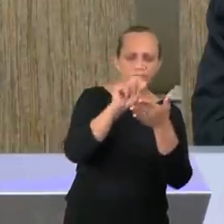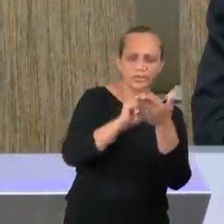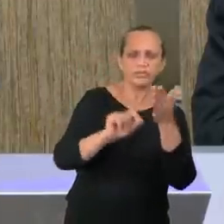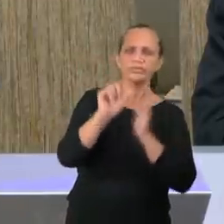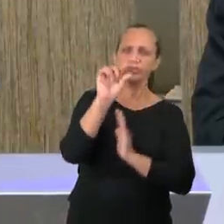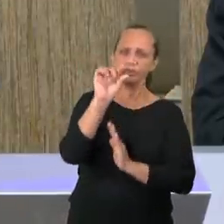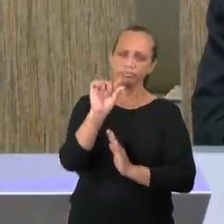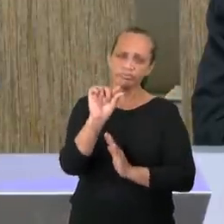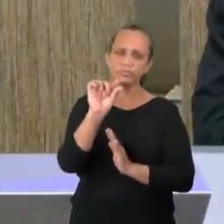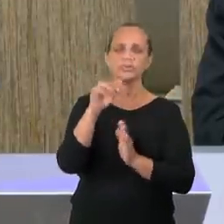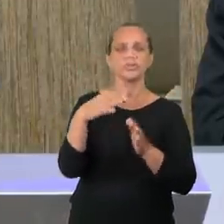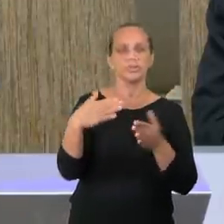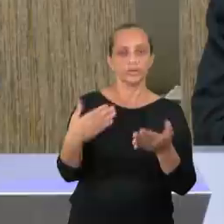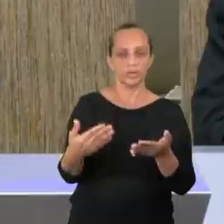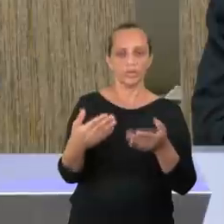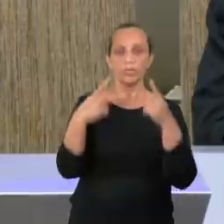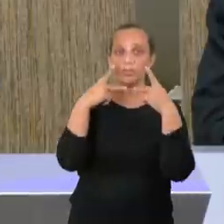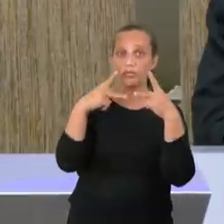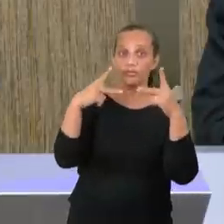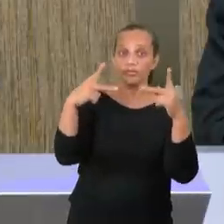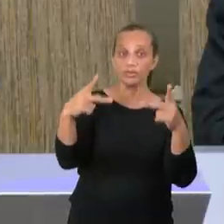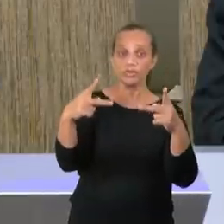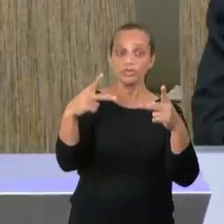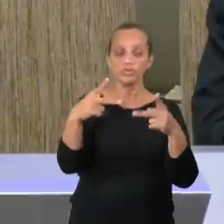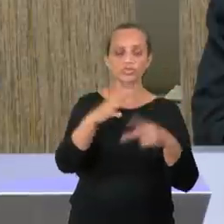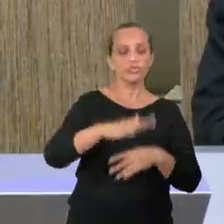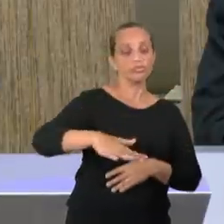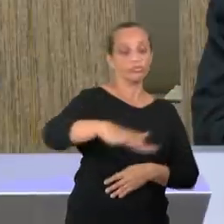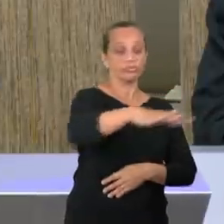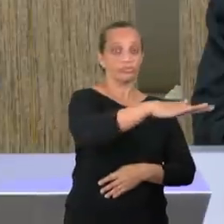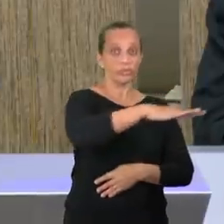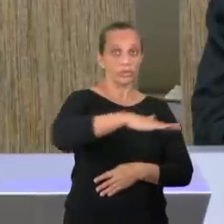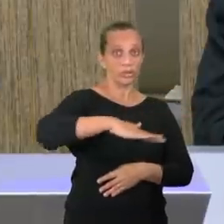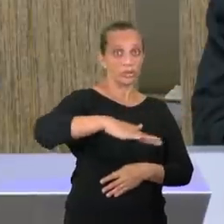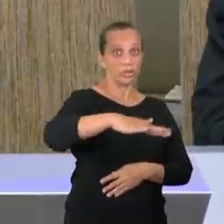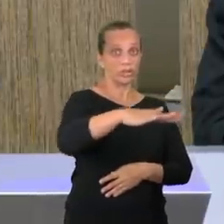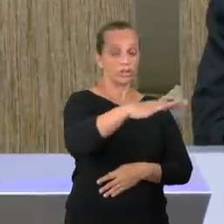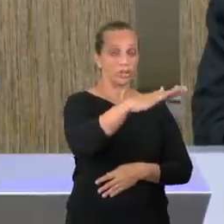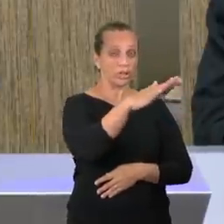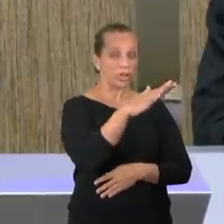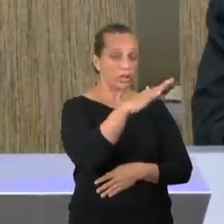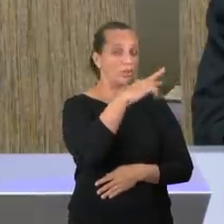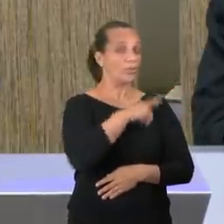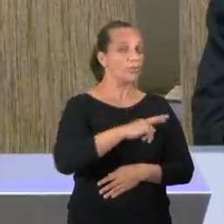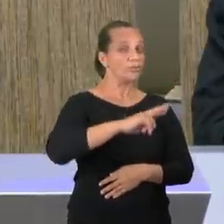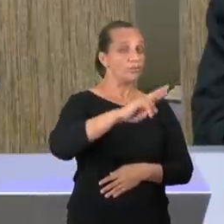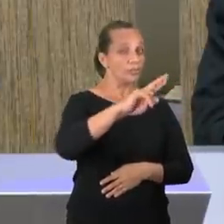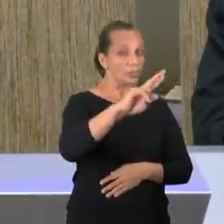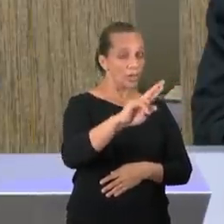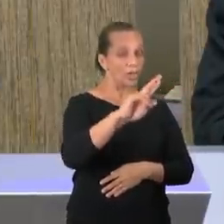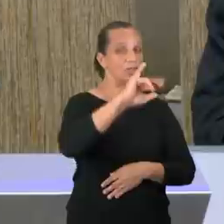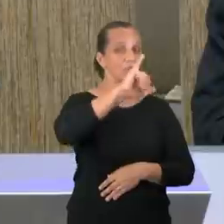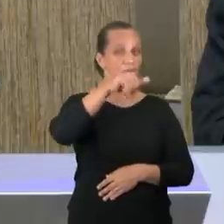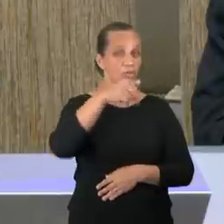profetizando aquela nação, ou aquele reino de Judá,